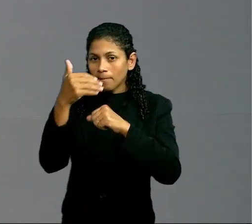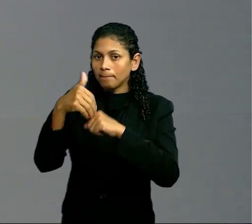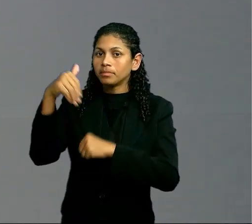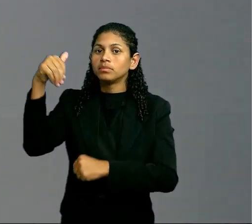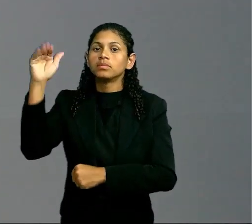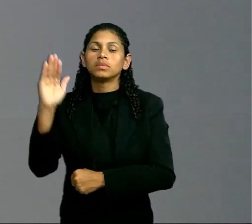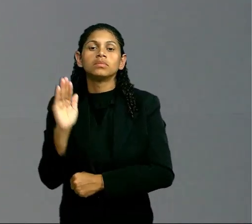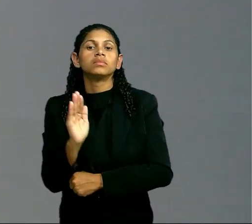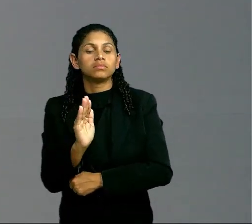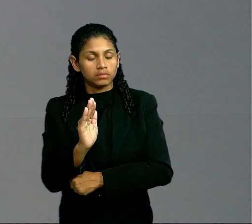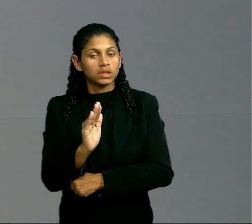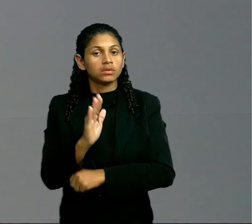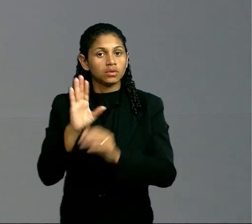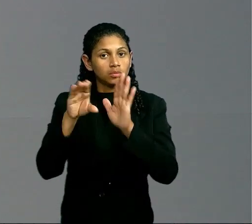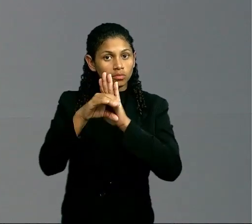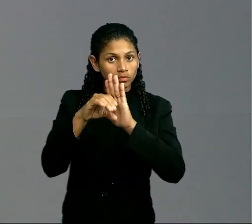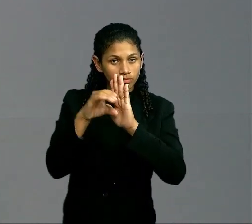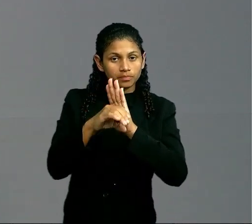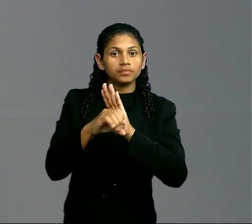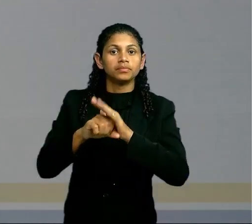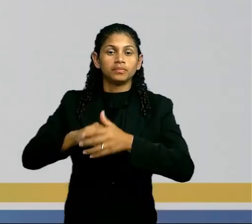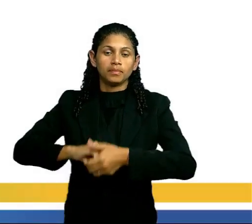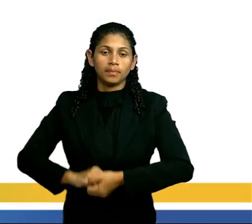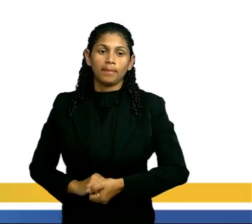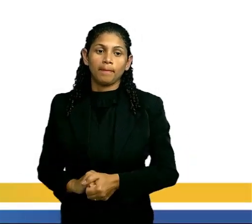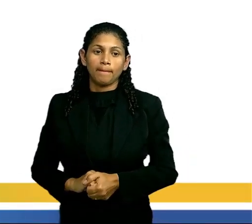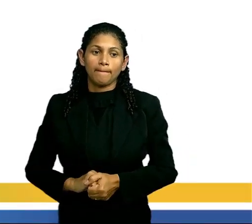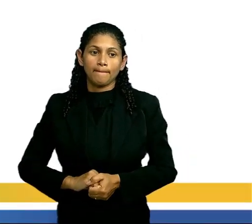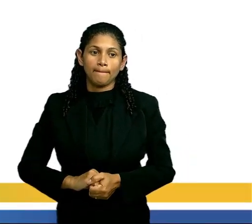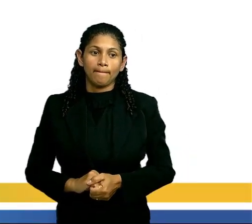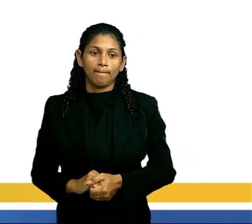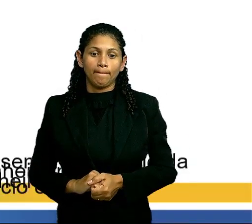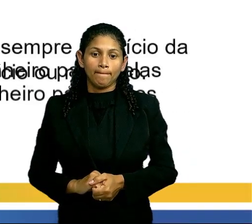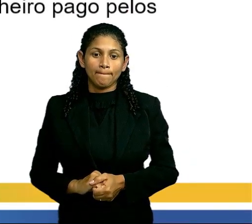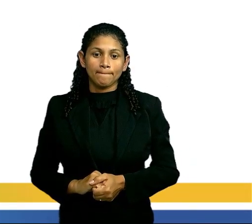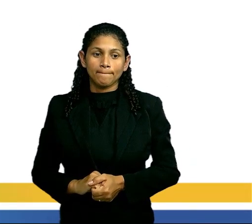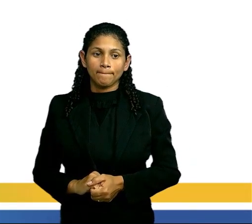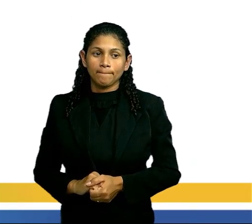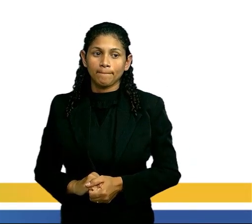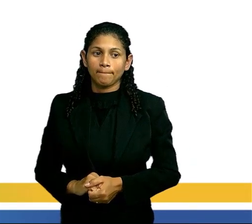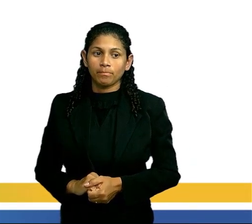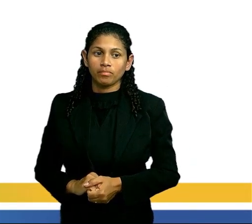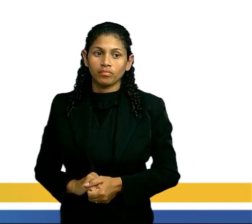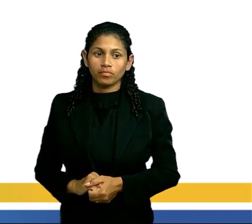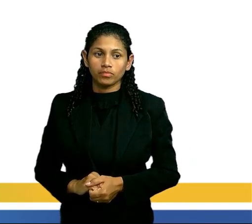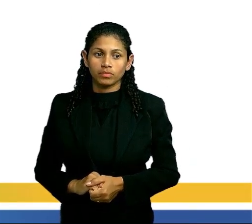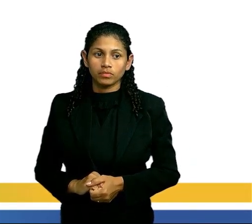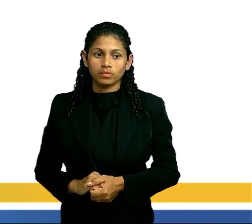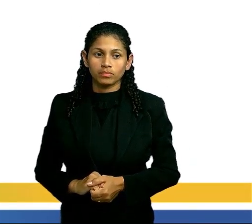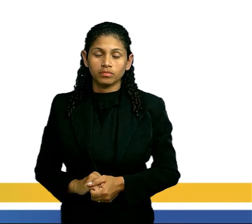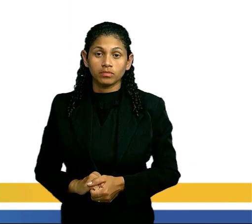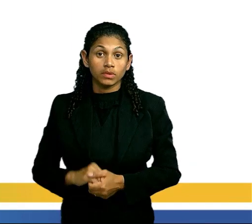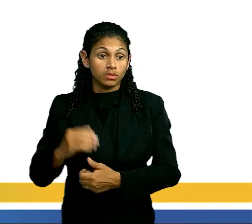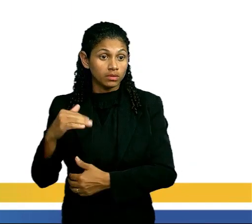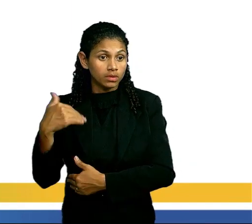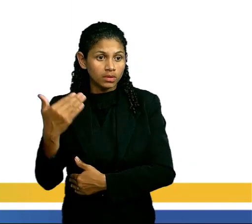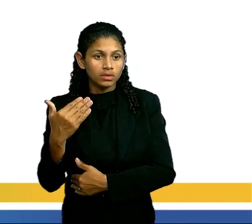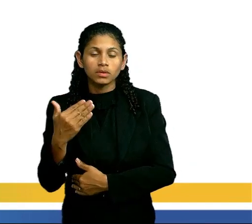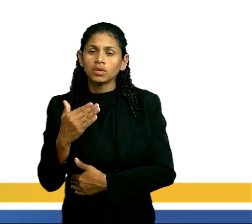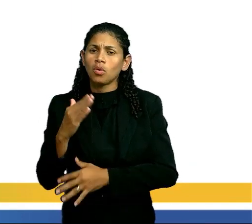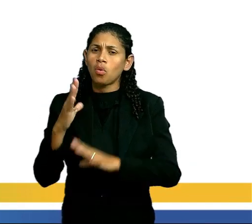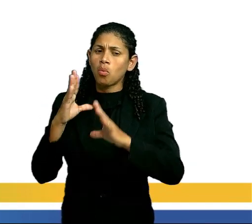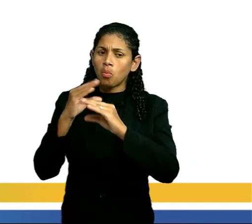essa questão das conjunções. Vamos lá. Quanto às